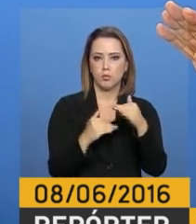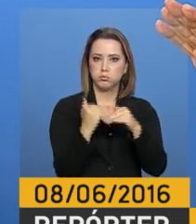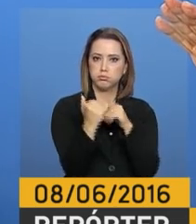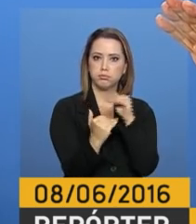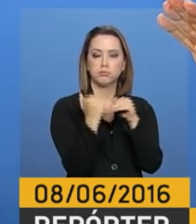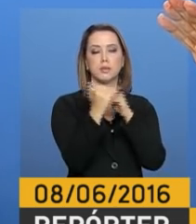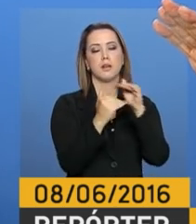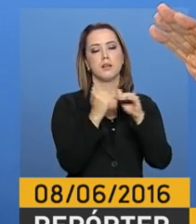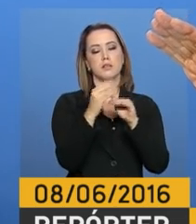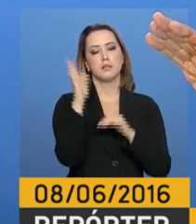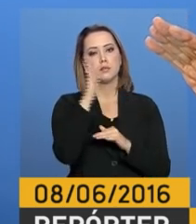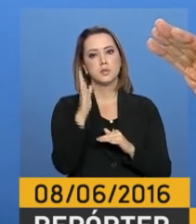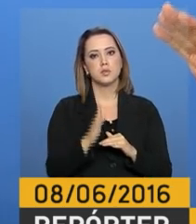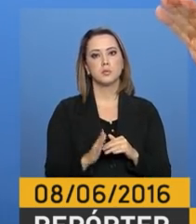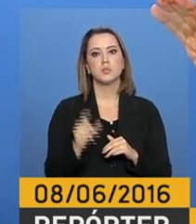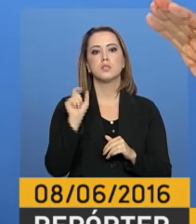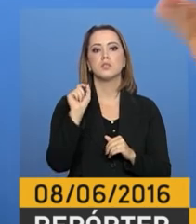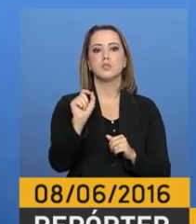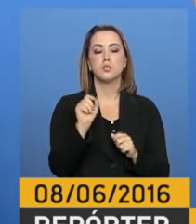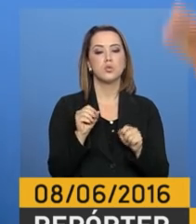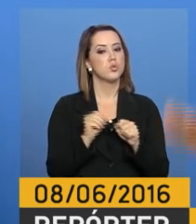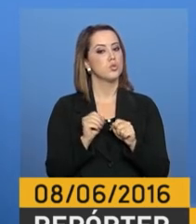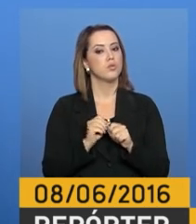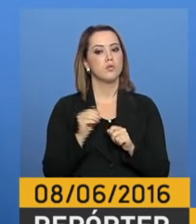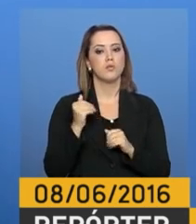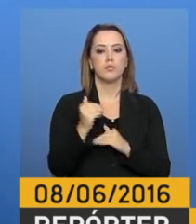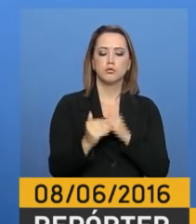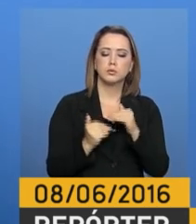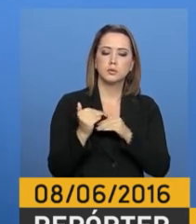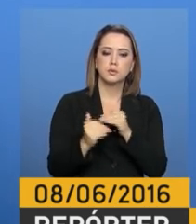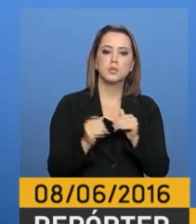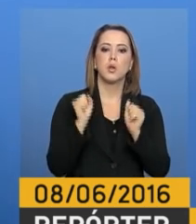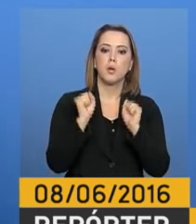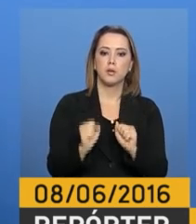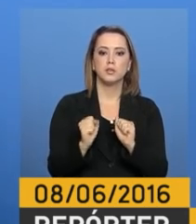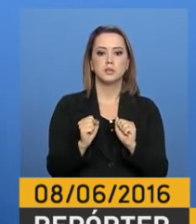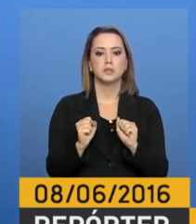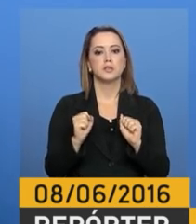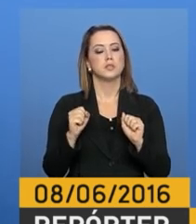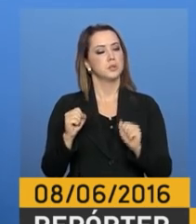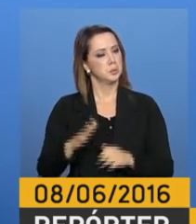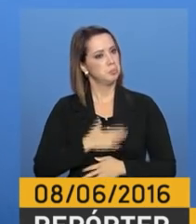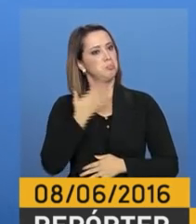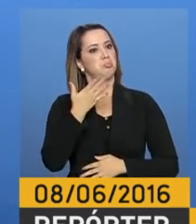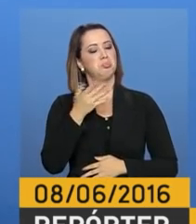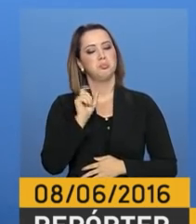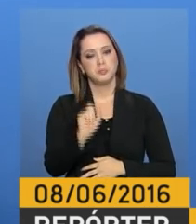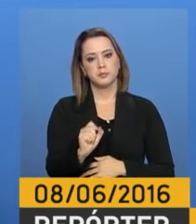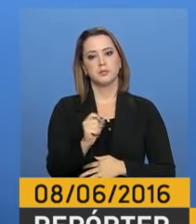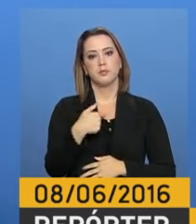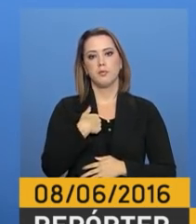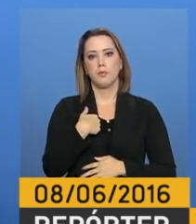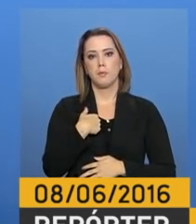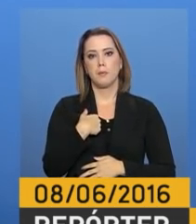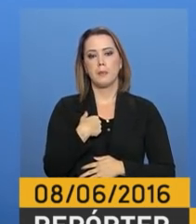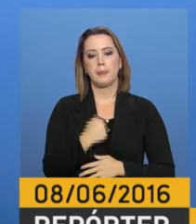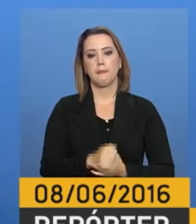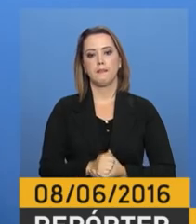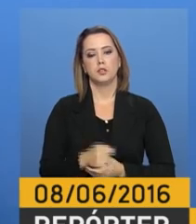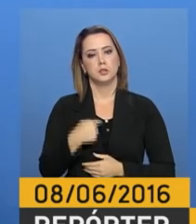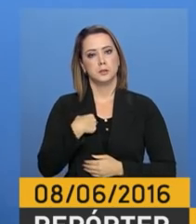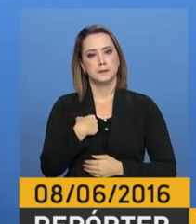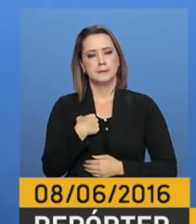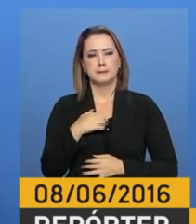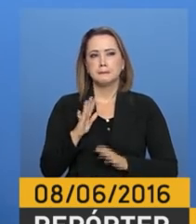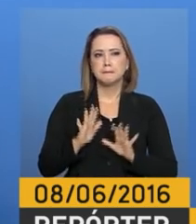eh de uma forma e o ritmo que pode preender eu eu eu eu sou muito